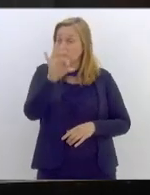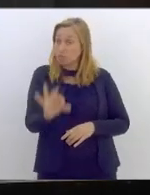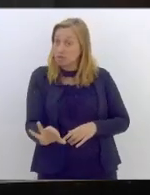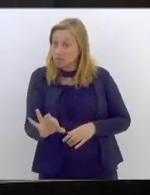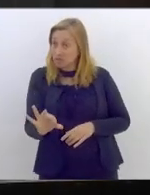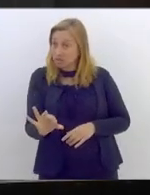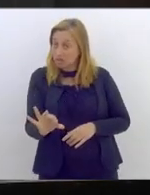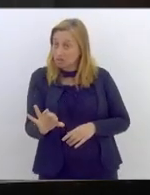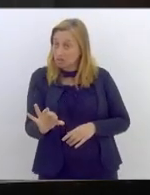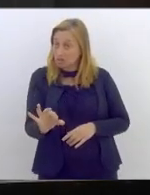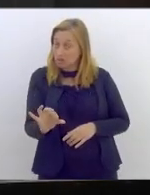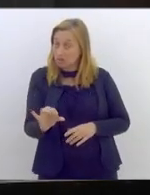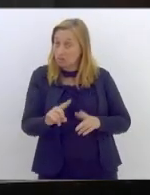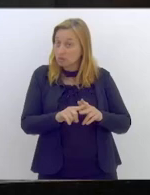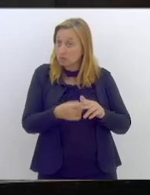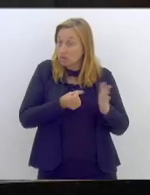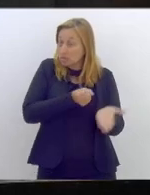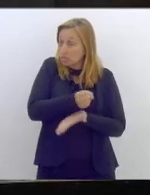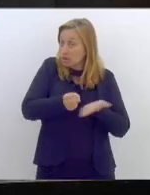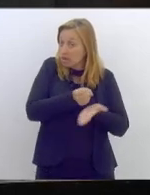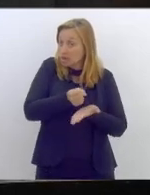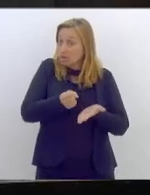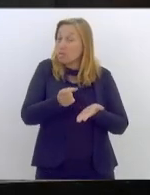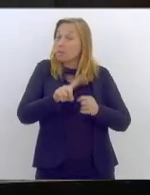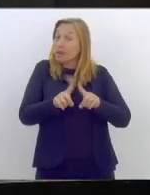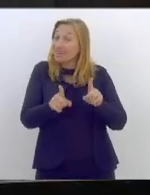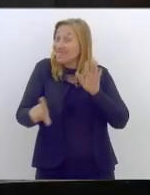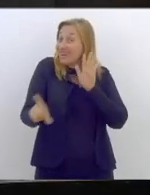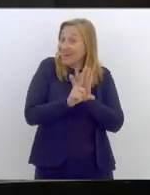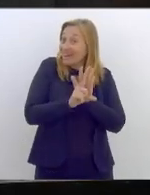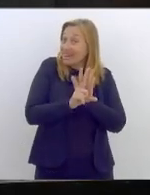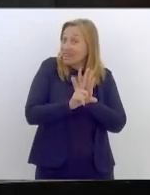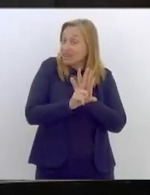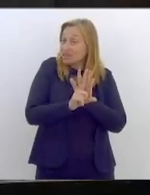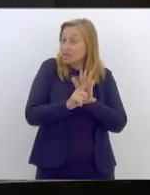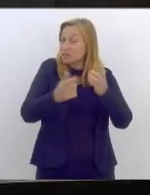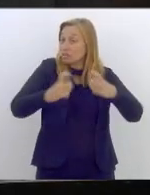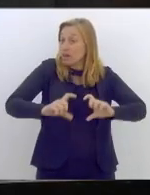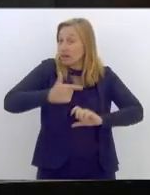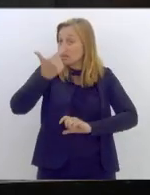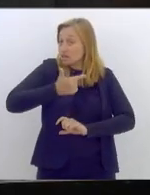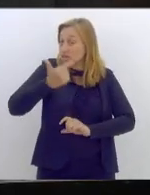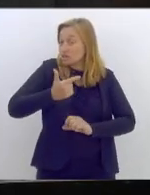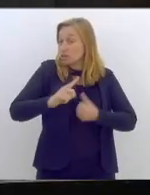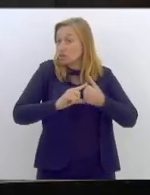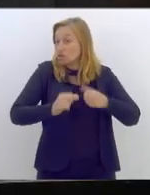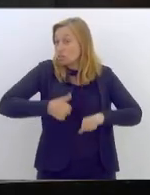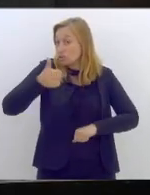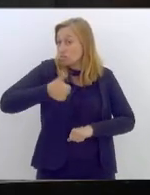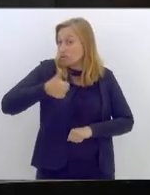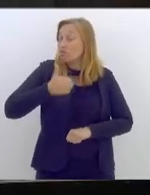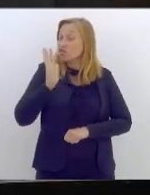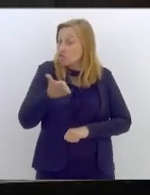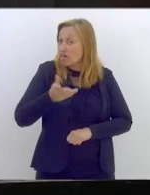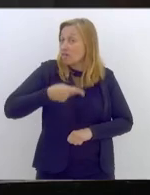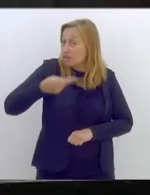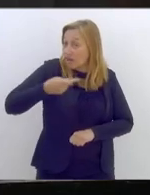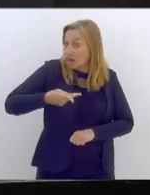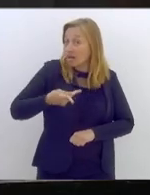5,9% aos vencimentos básicos, quando a lei, no parágrafo 2º do artigo 1º, diz que